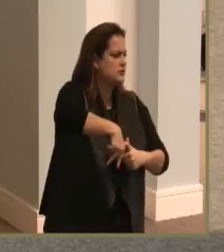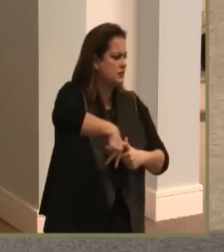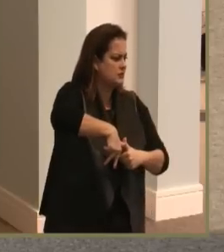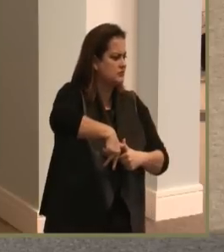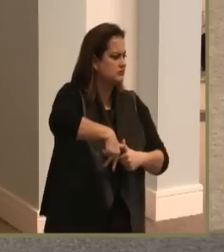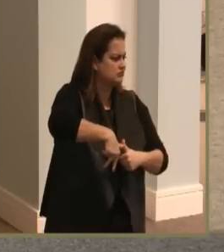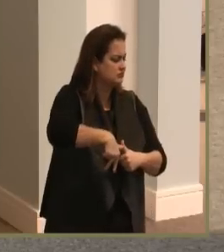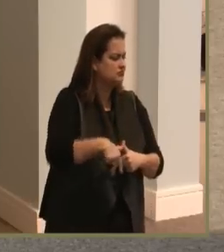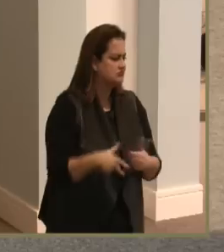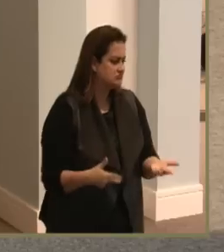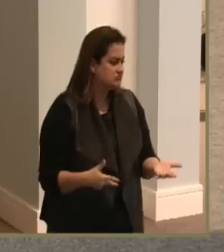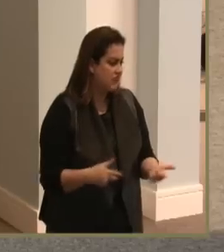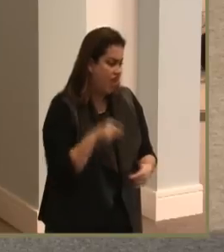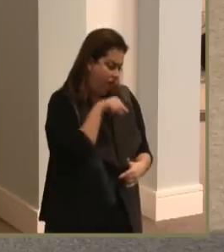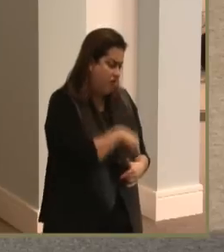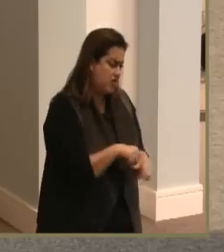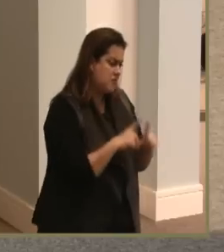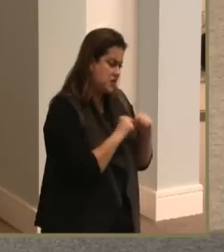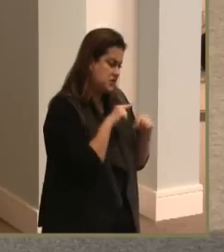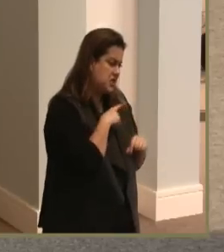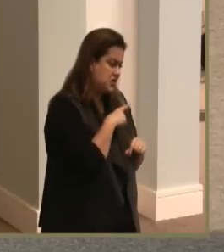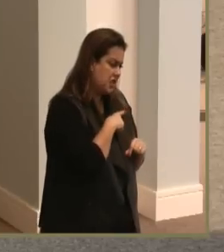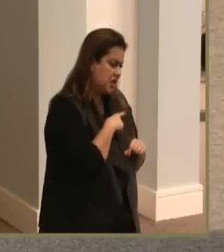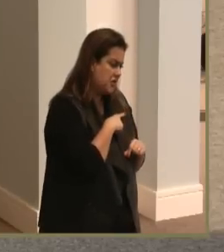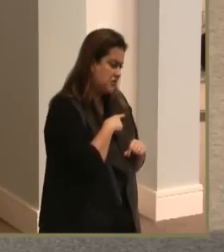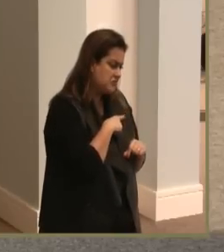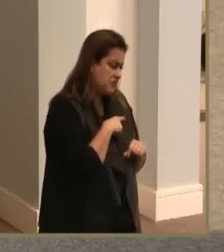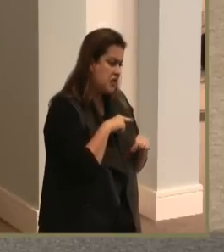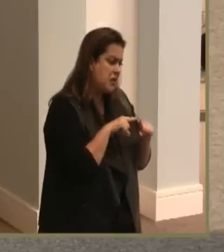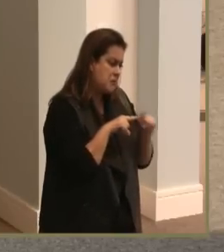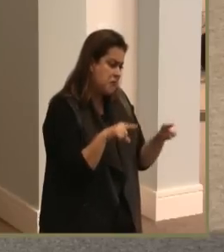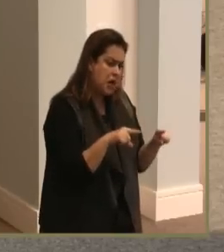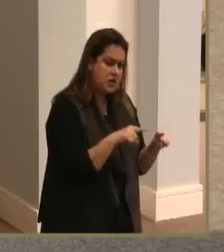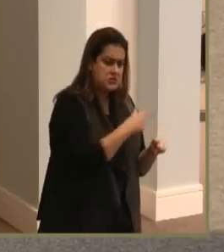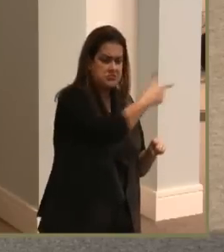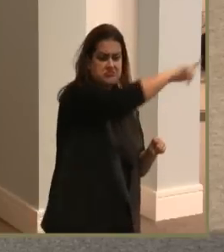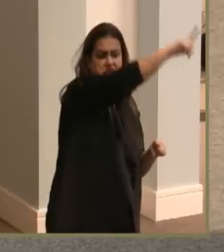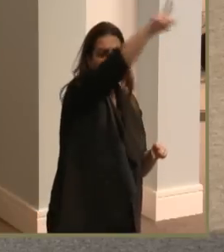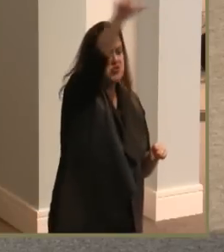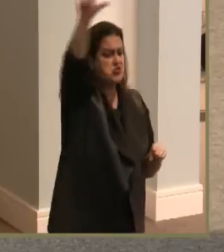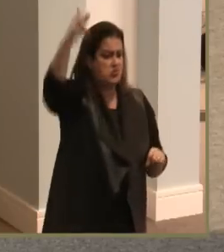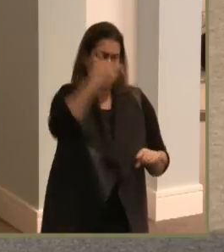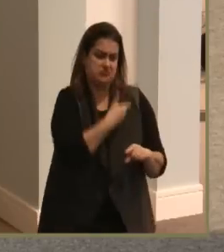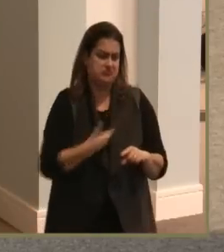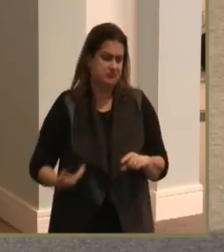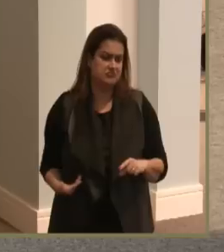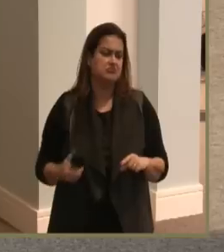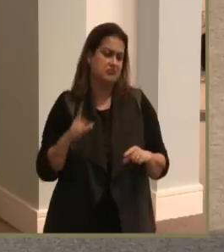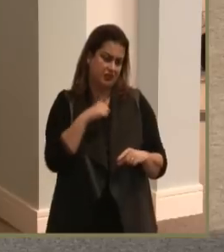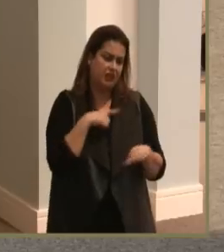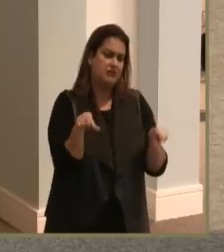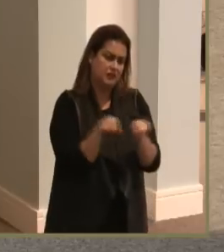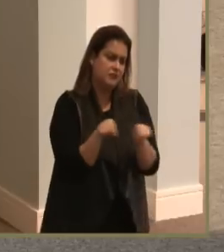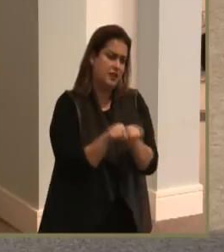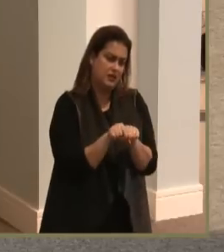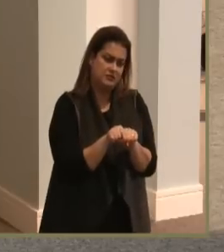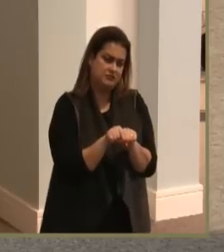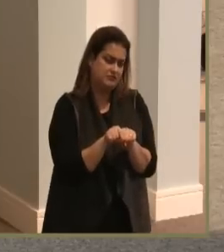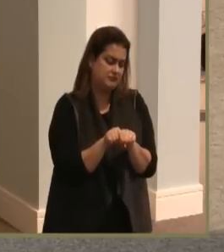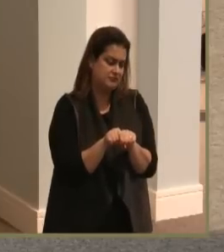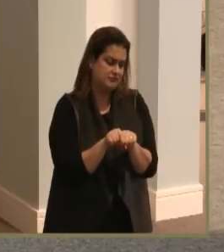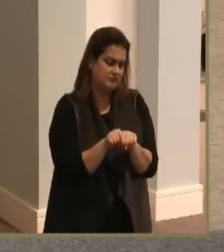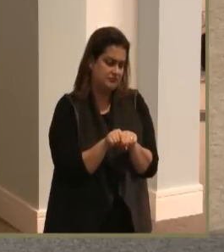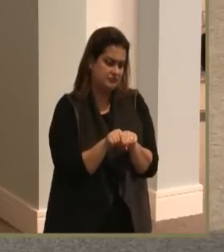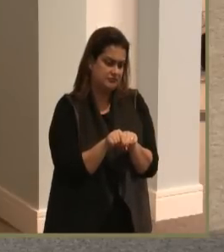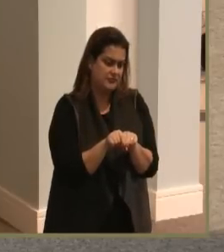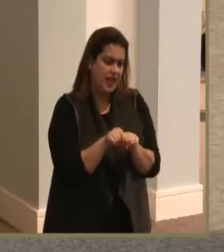de um olhar diferenciado. Não um olhar de condenação, de julgamento. Porque muitas vezes nós olhamos para as pessoas